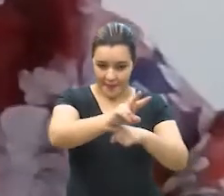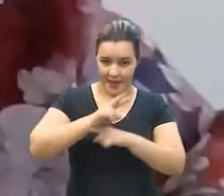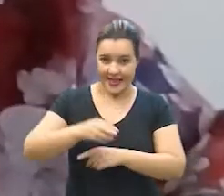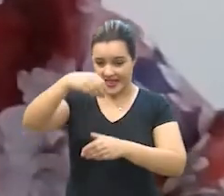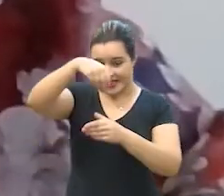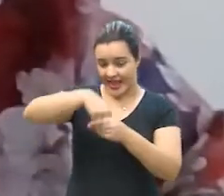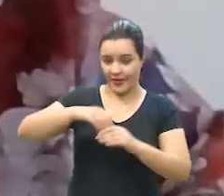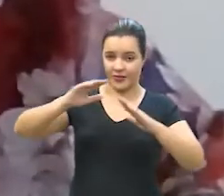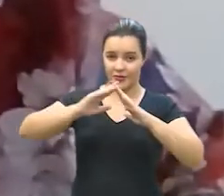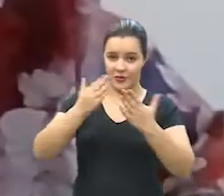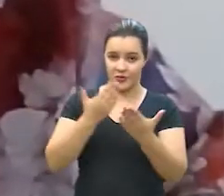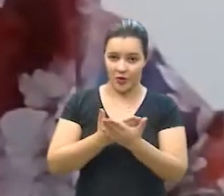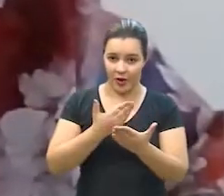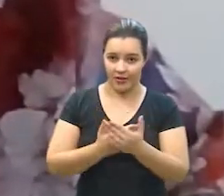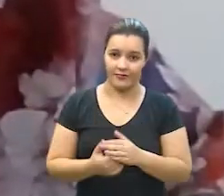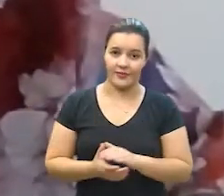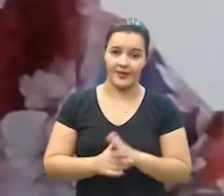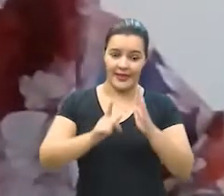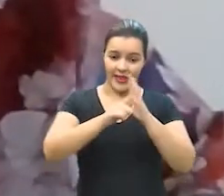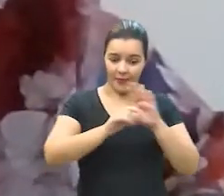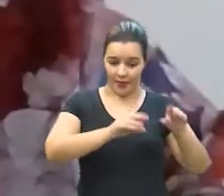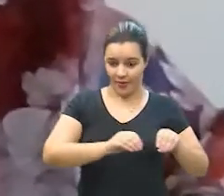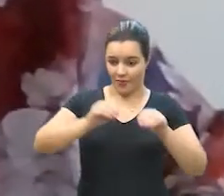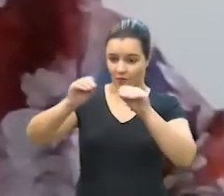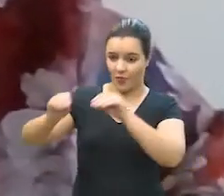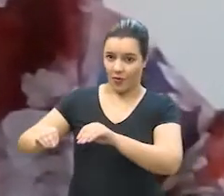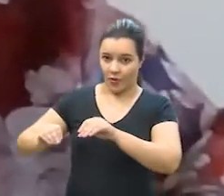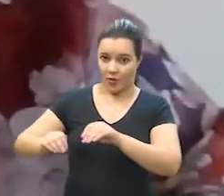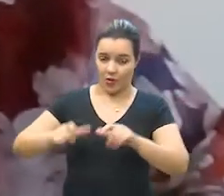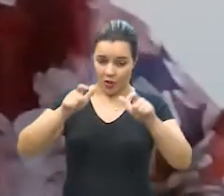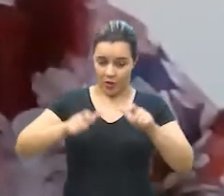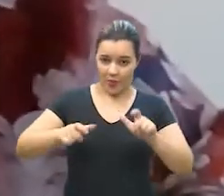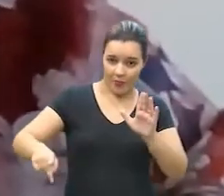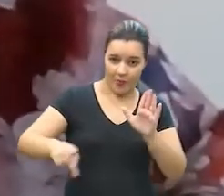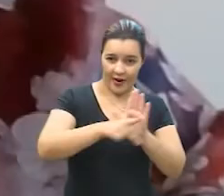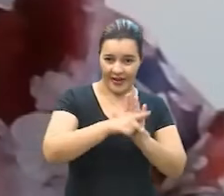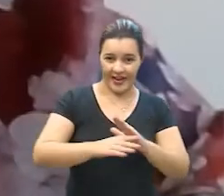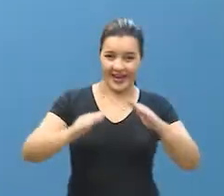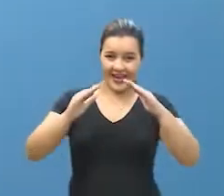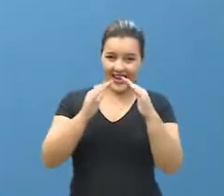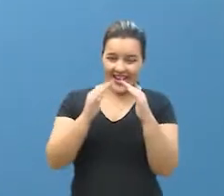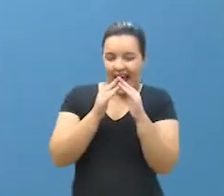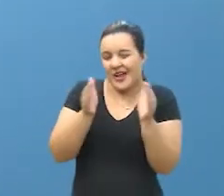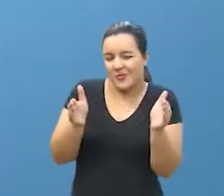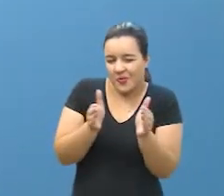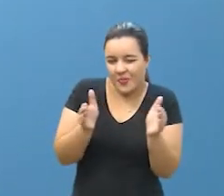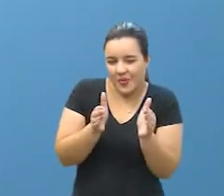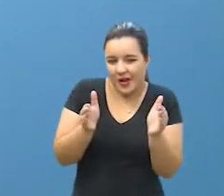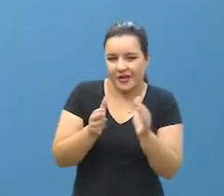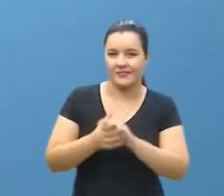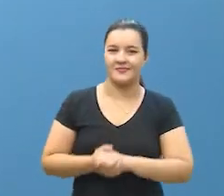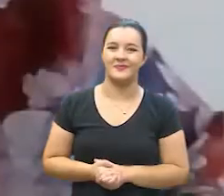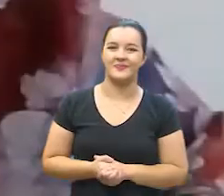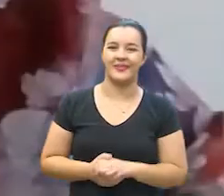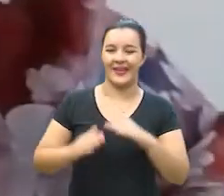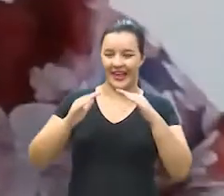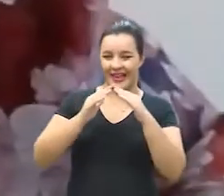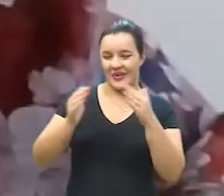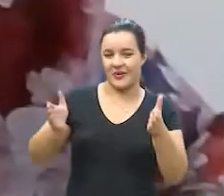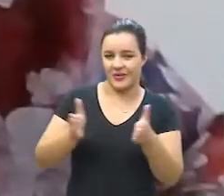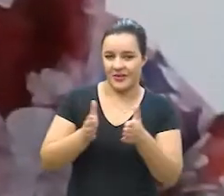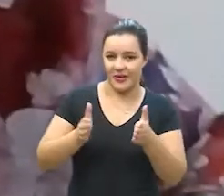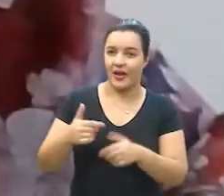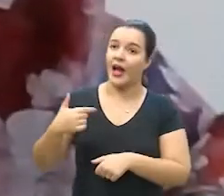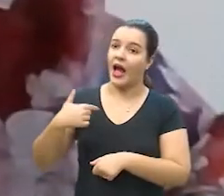escola. Depois elas foram para o espaço próprio, uma casa que a gente chama de casinha. Quando elas foram para a casinha,